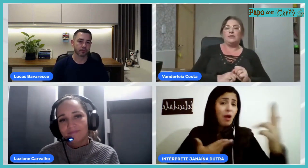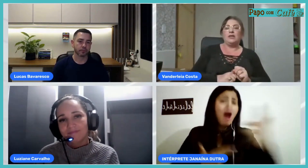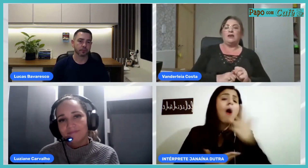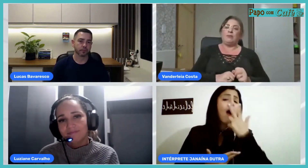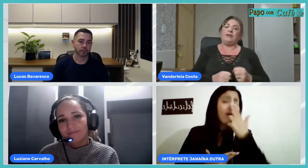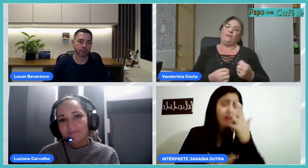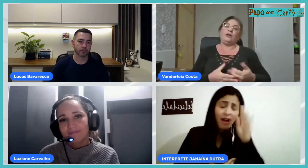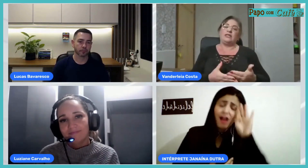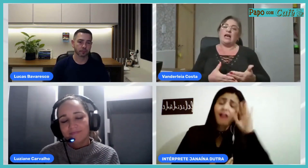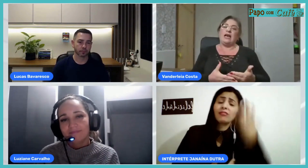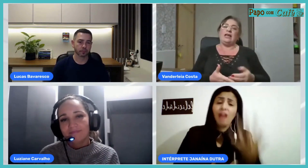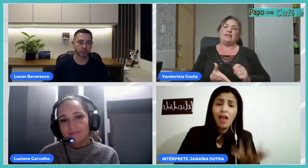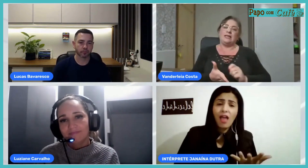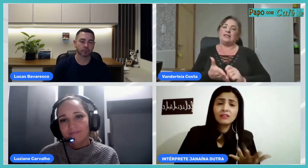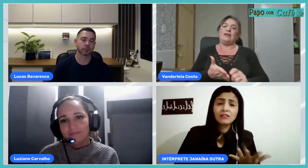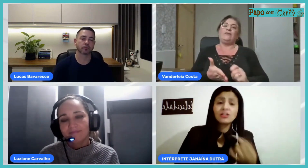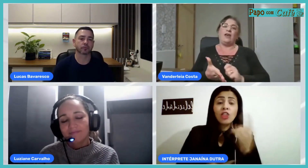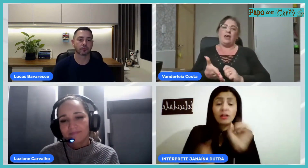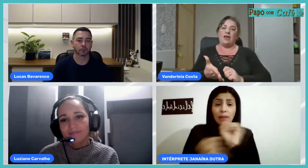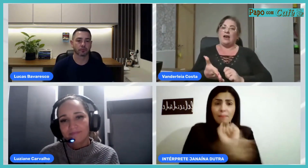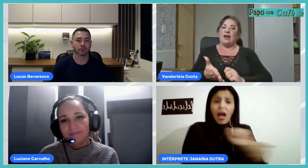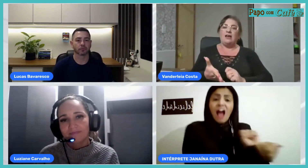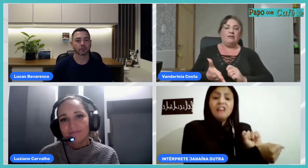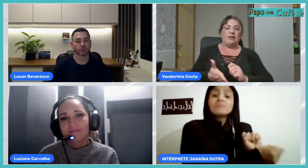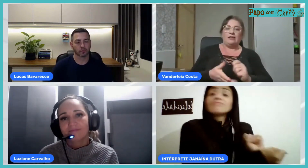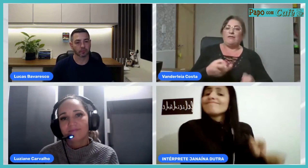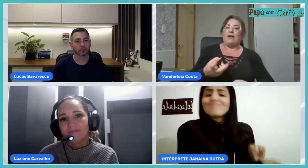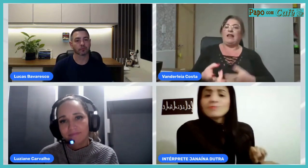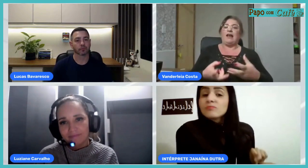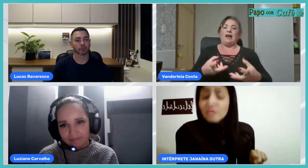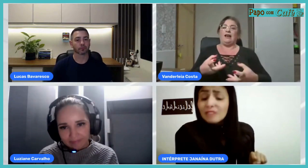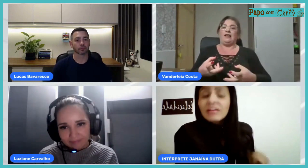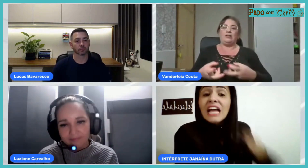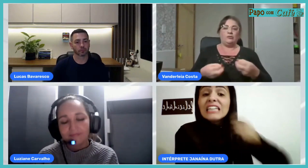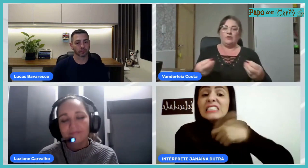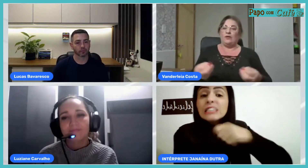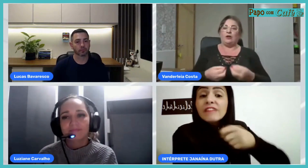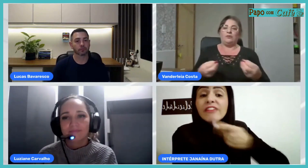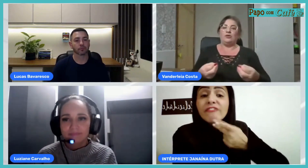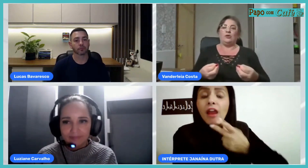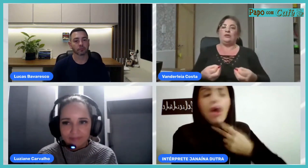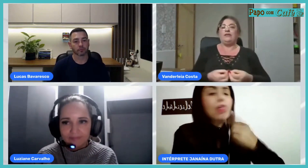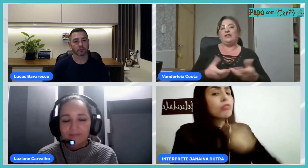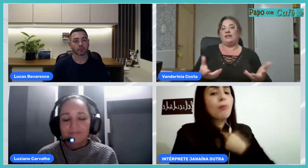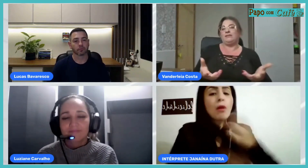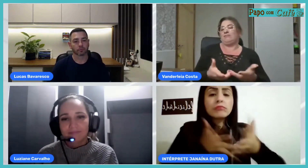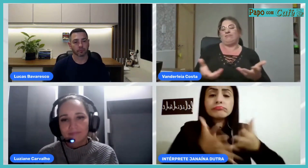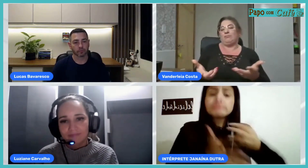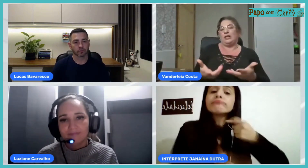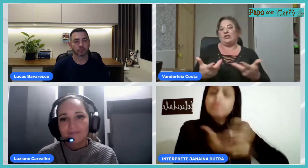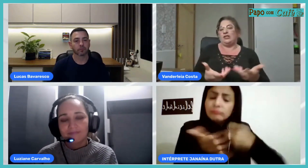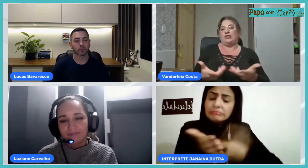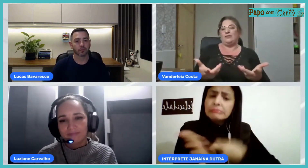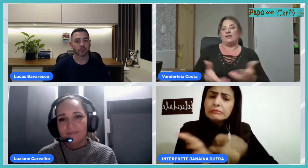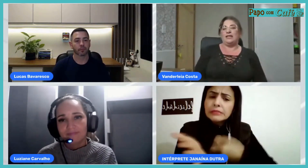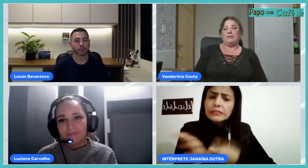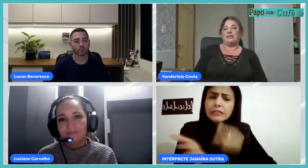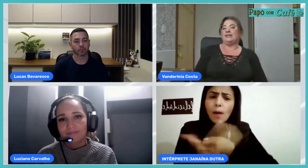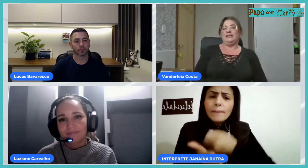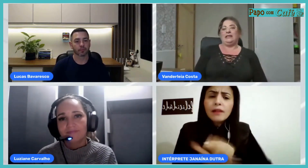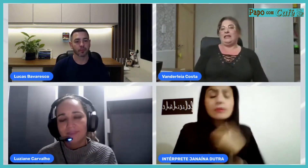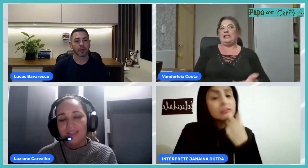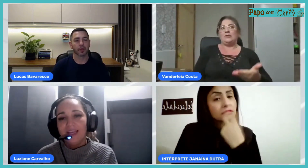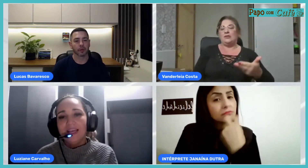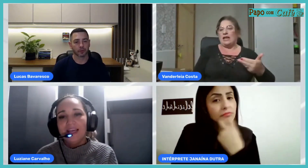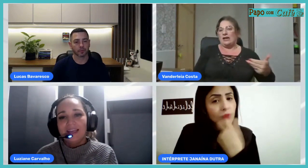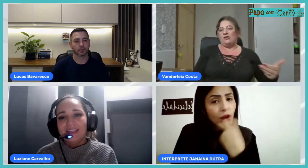amarra as mãos para forçar eles a escrever, a tentar falar, né, de uma forma ou de outra, evitando que a gente não usa